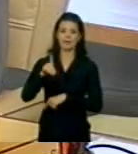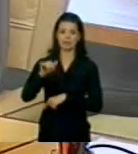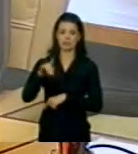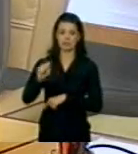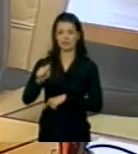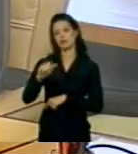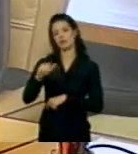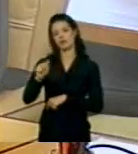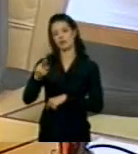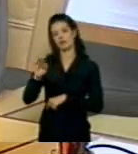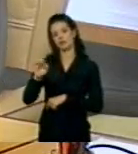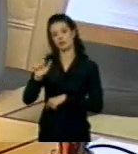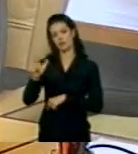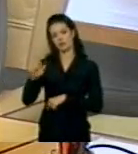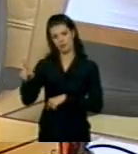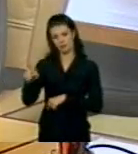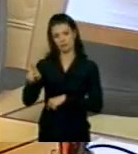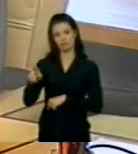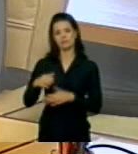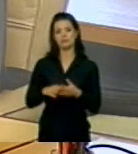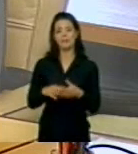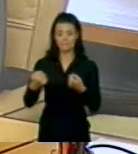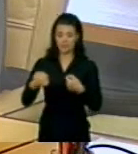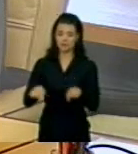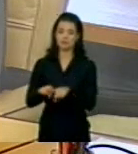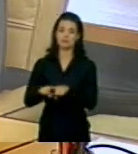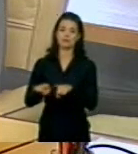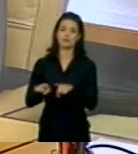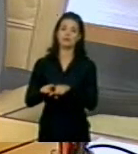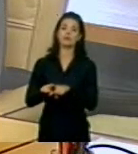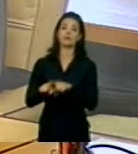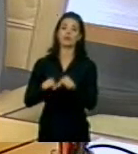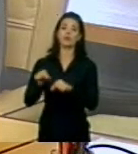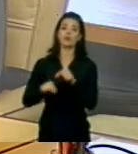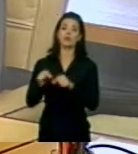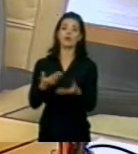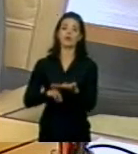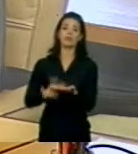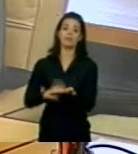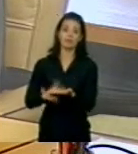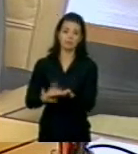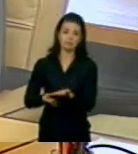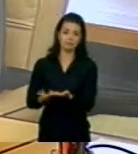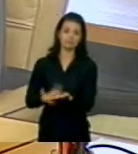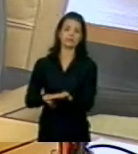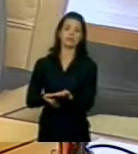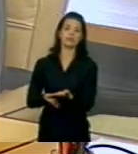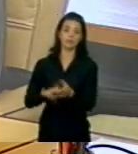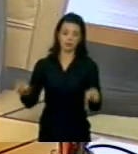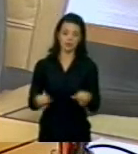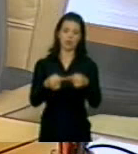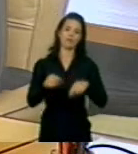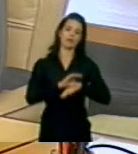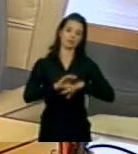prisão, surgiria simultaneamente a necessidade de conferir interpretação conforme a esse dispositivo para